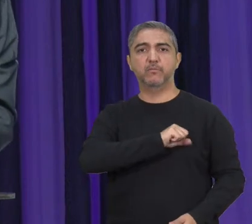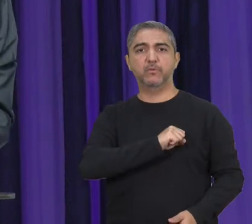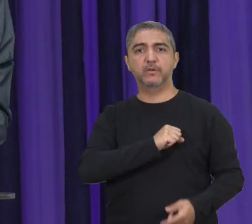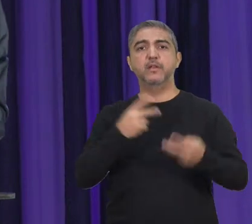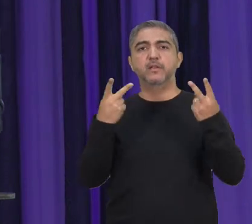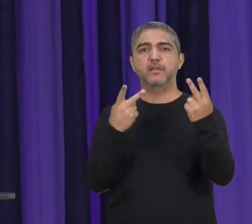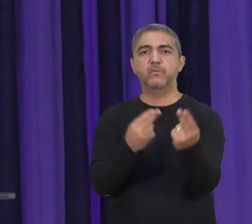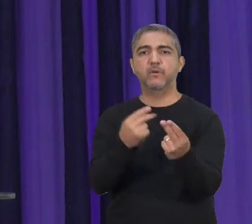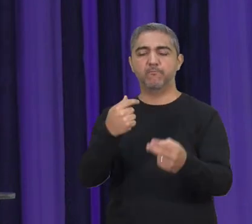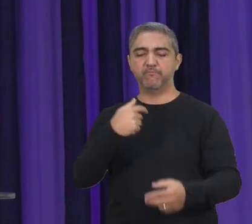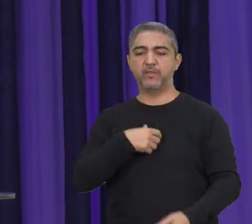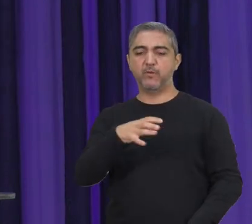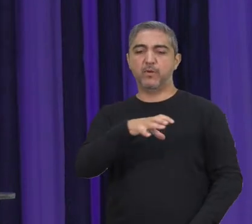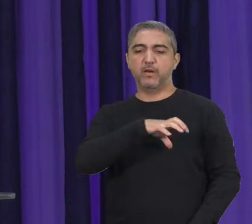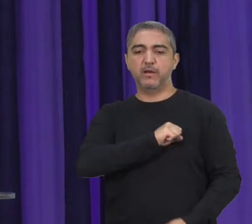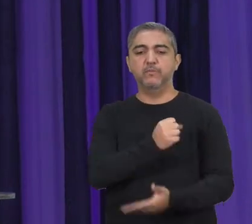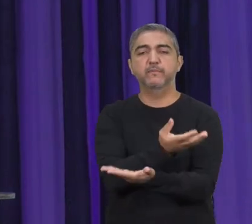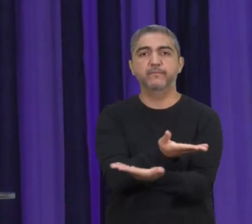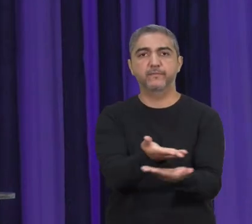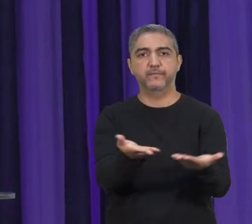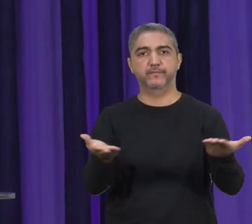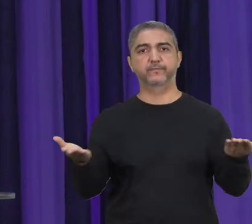disse.